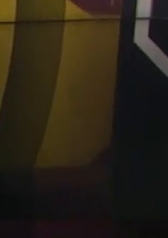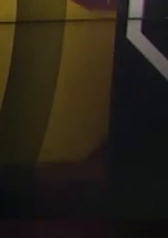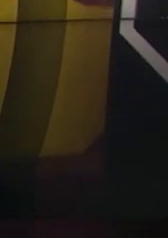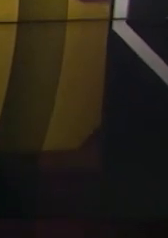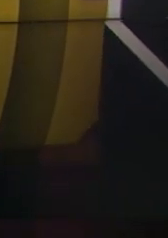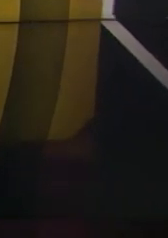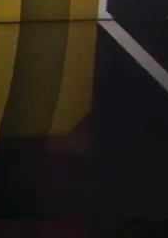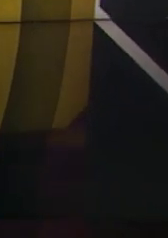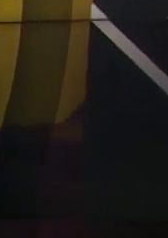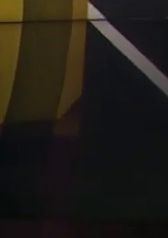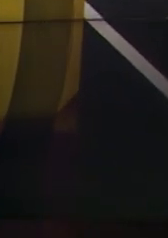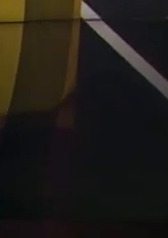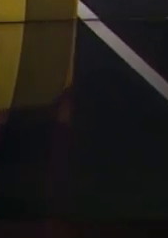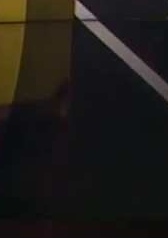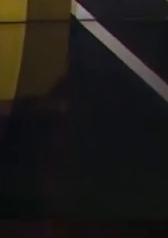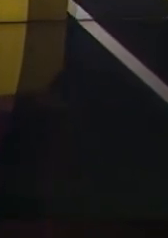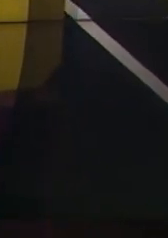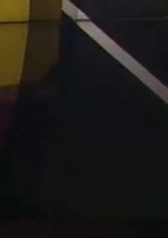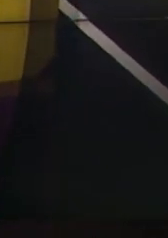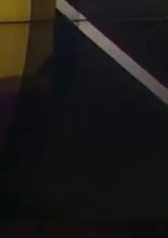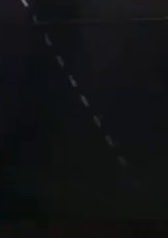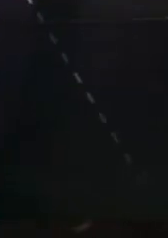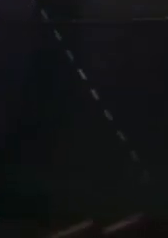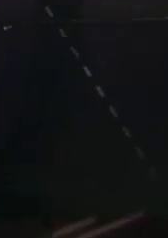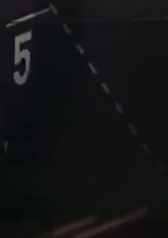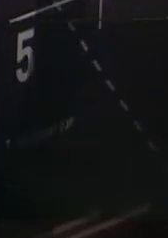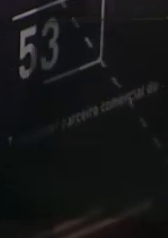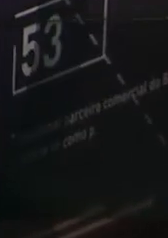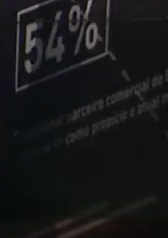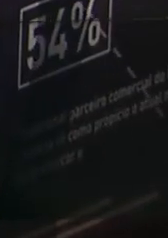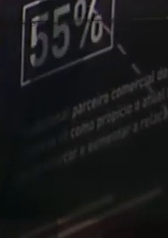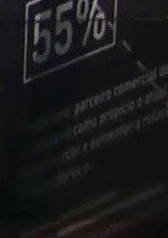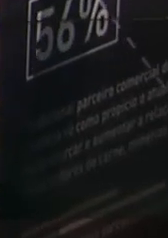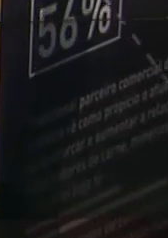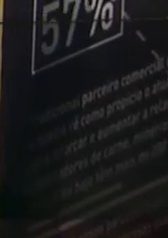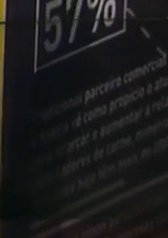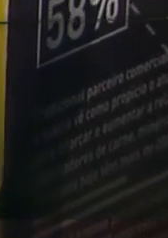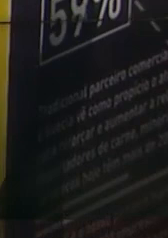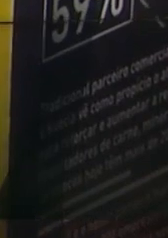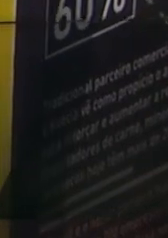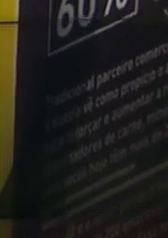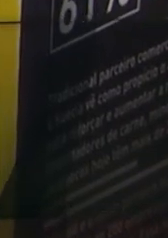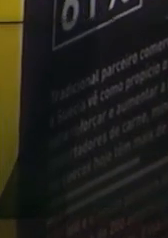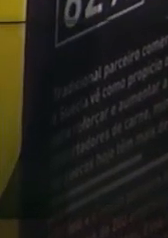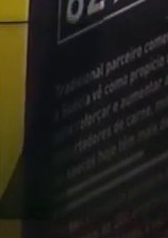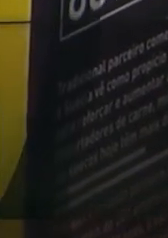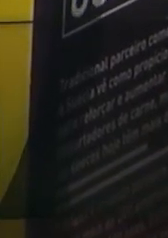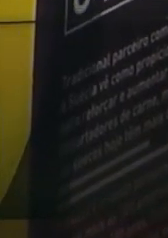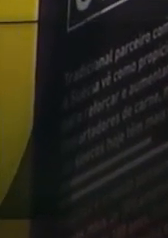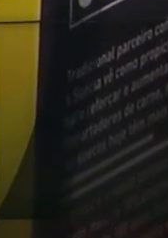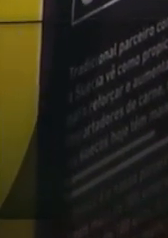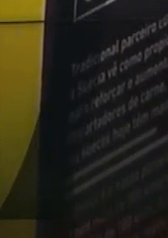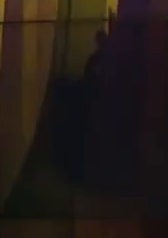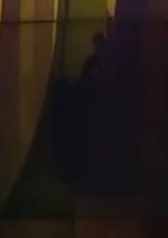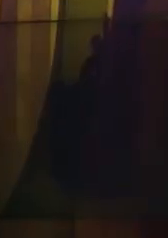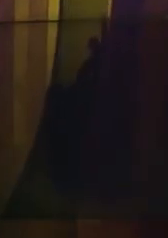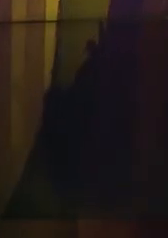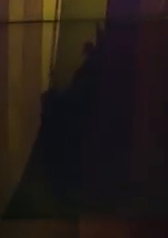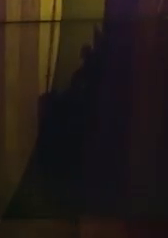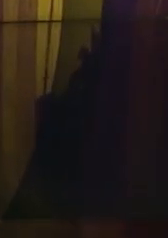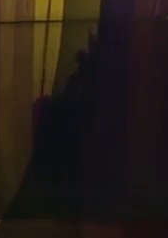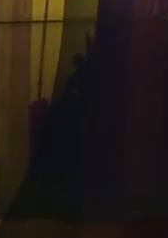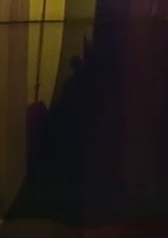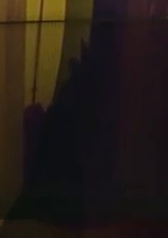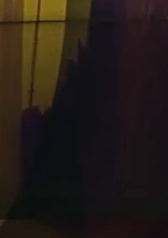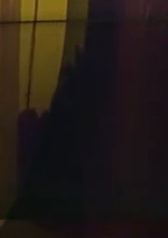federais uma comissão foi criada em março do ano passado para revisar e atualizar os decretos federais que chegam a 28 mil